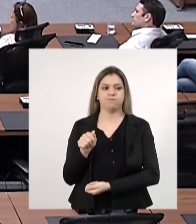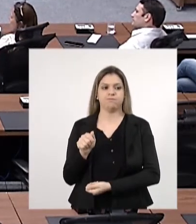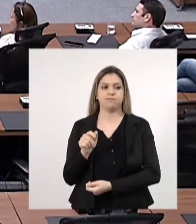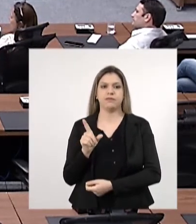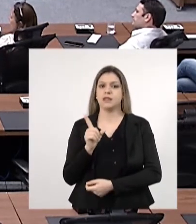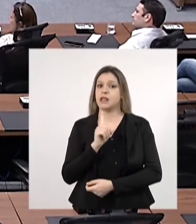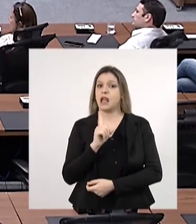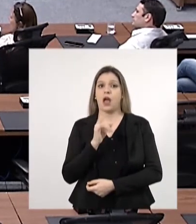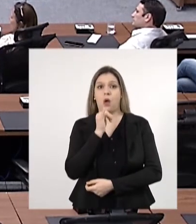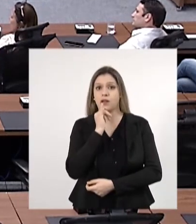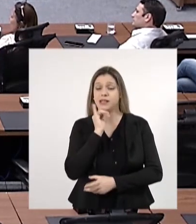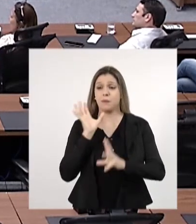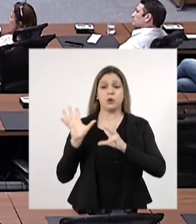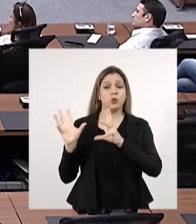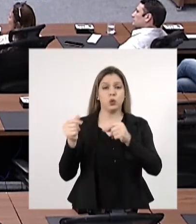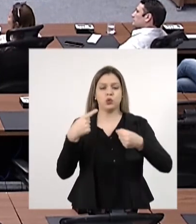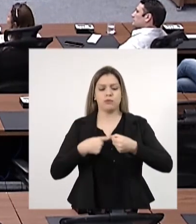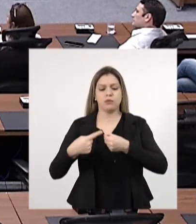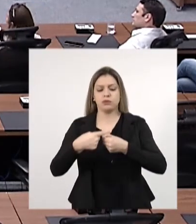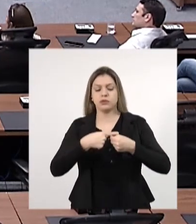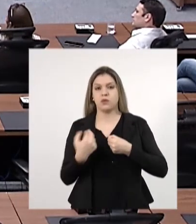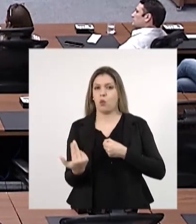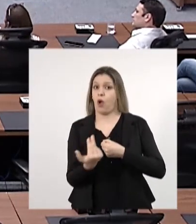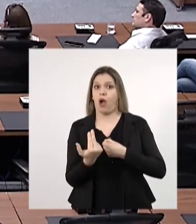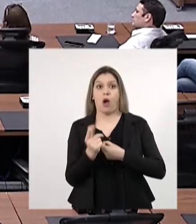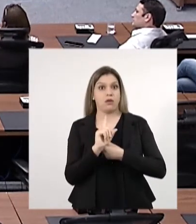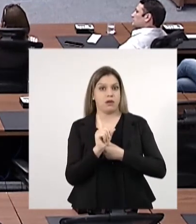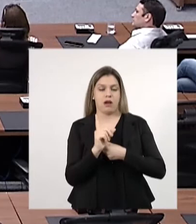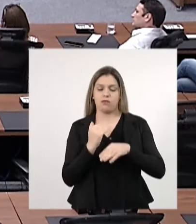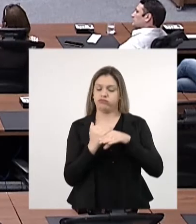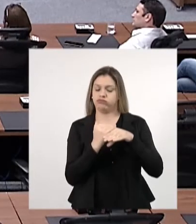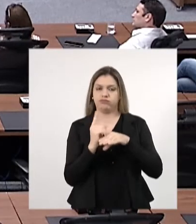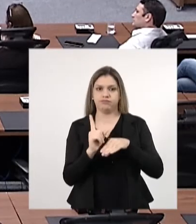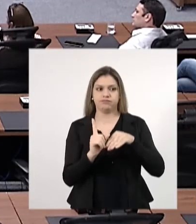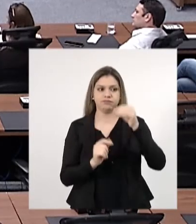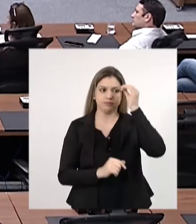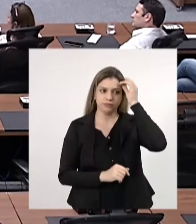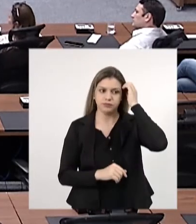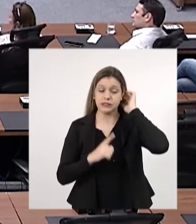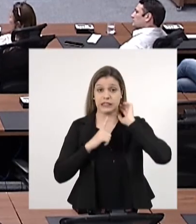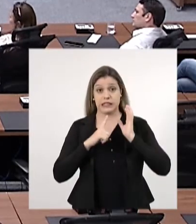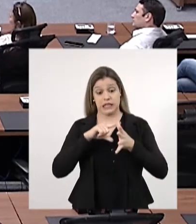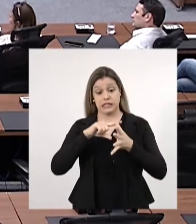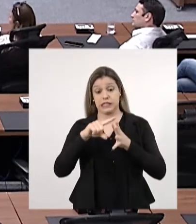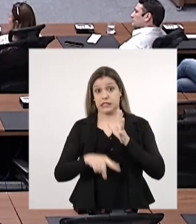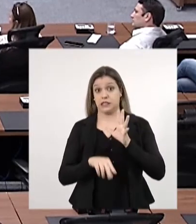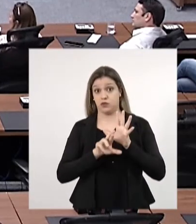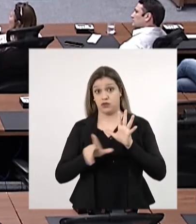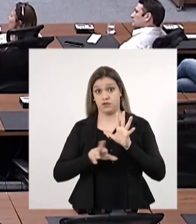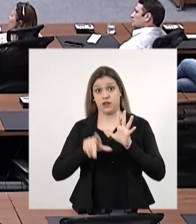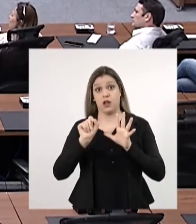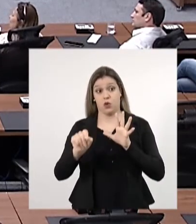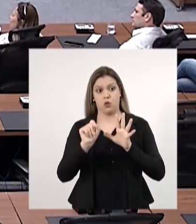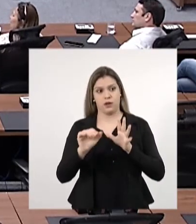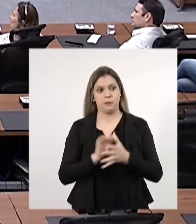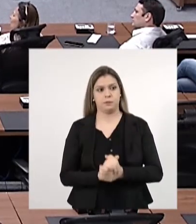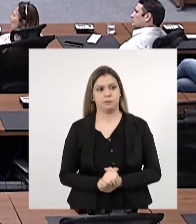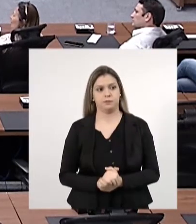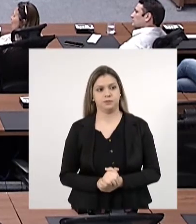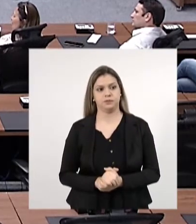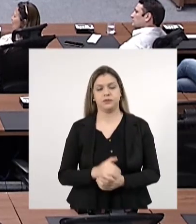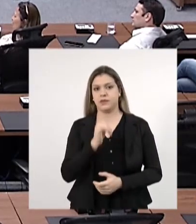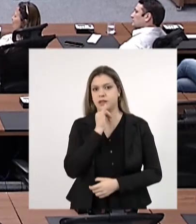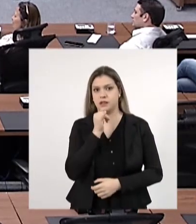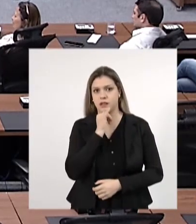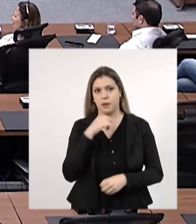todos os municípios iguais. Então, tem 5 tipos de estratificação conforme IBGE.